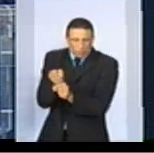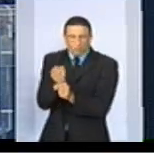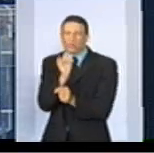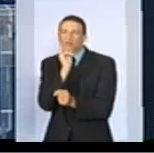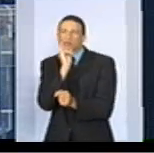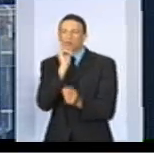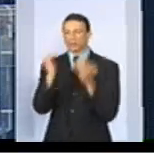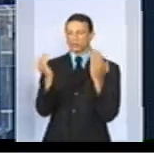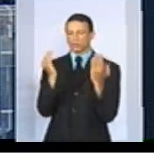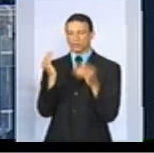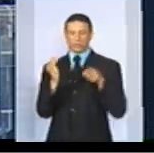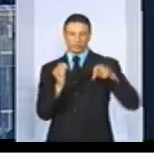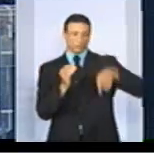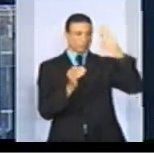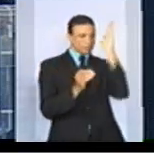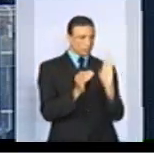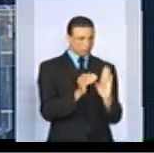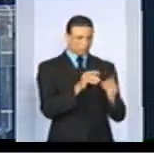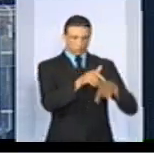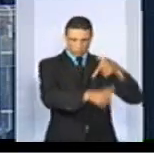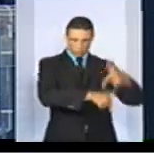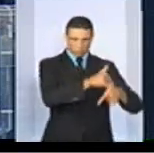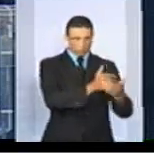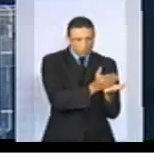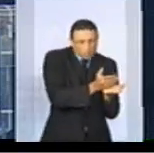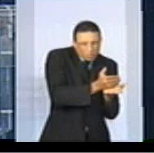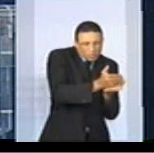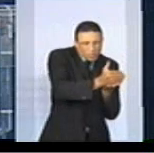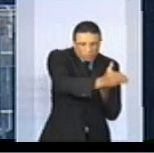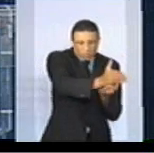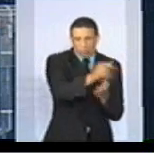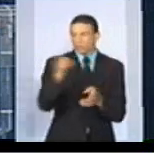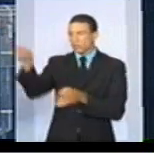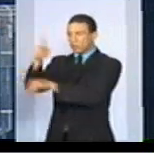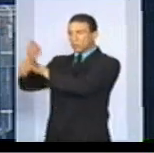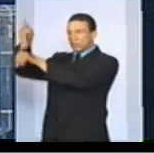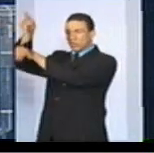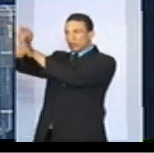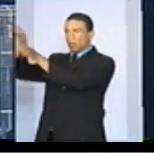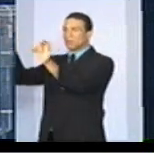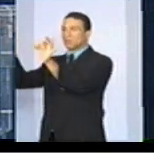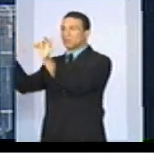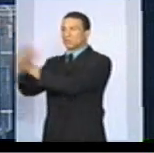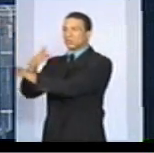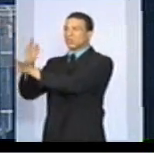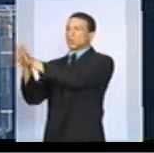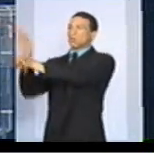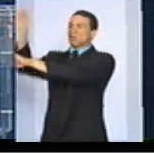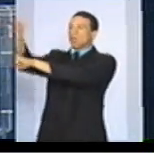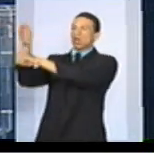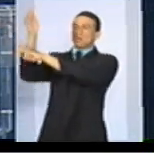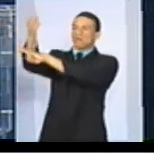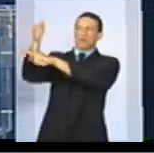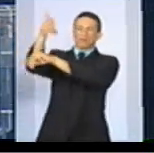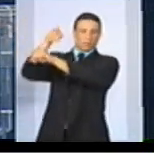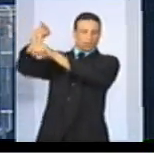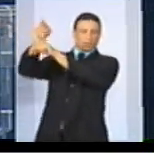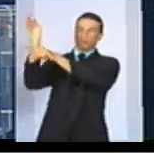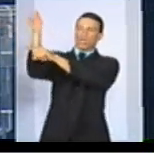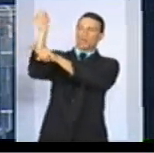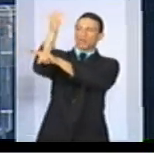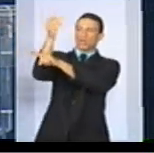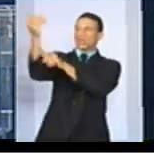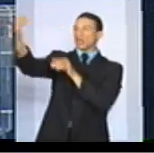considerar o custo de uma produção nacional, que vai começar do zero, e uma produção estrangeira, já passou em não sei quantos países, vai ter